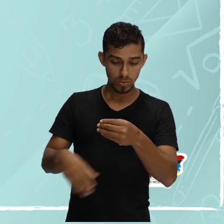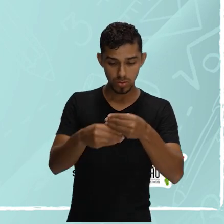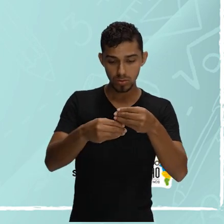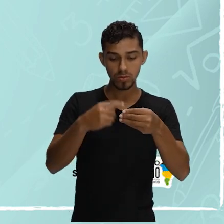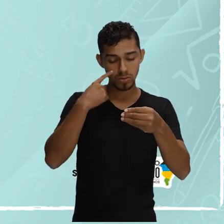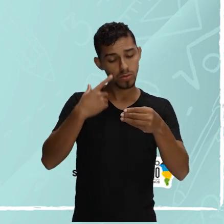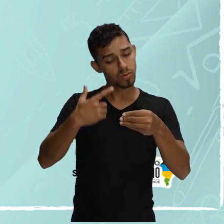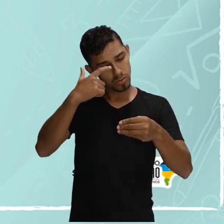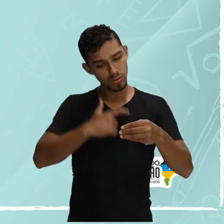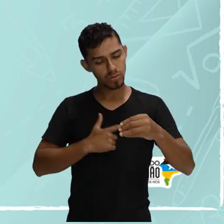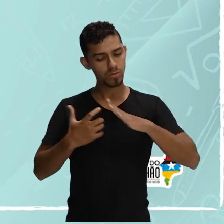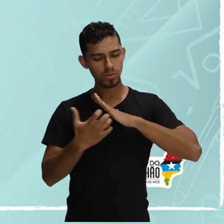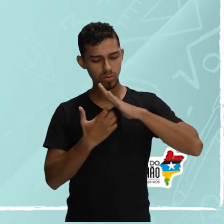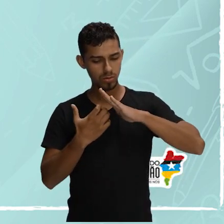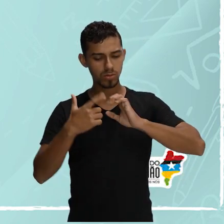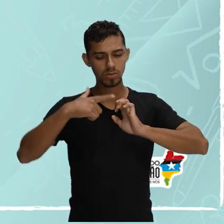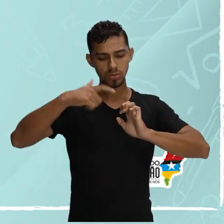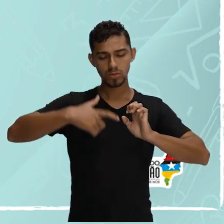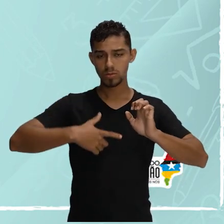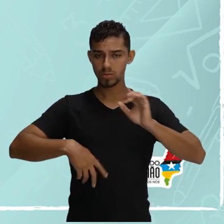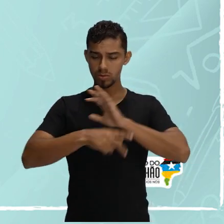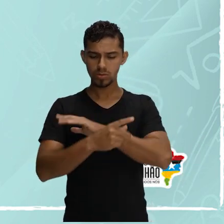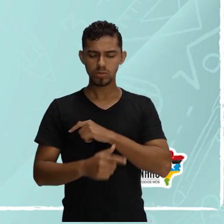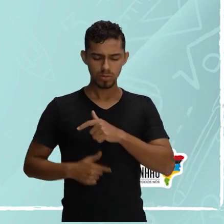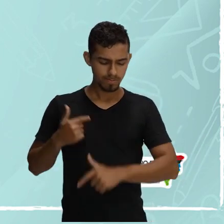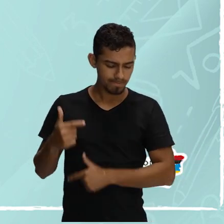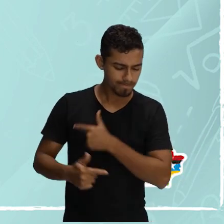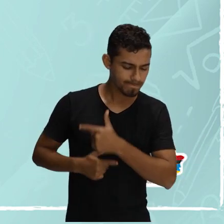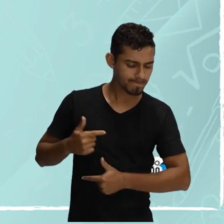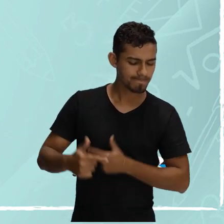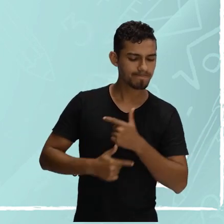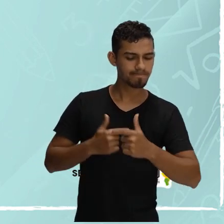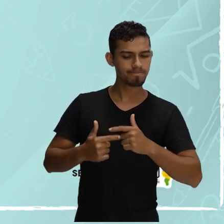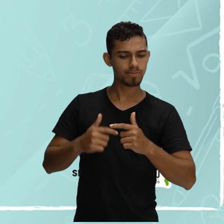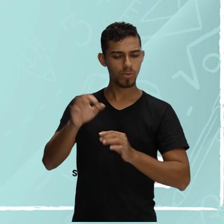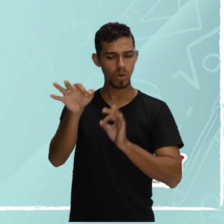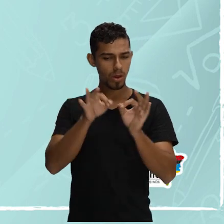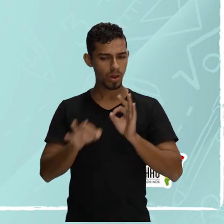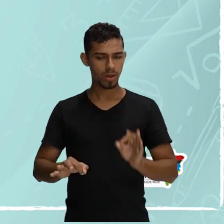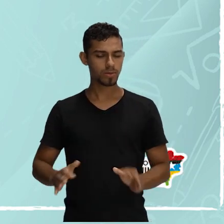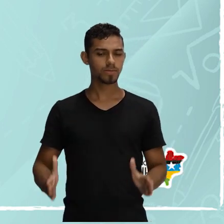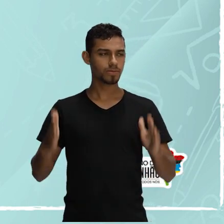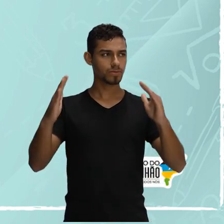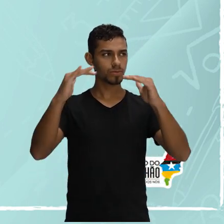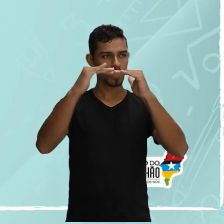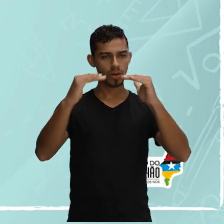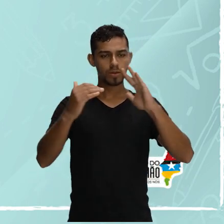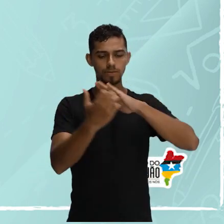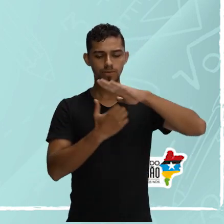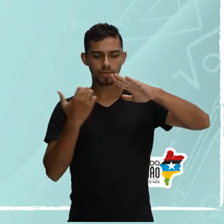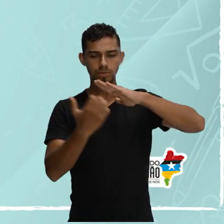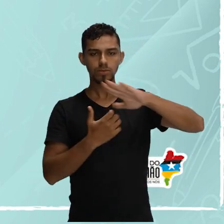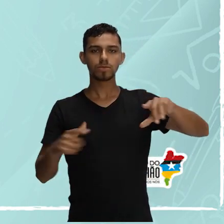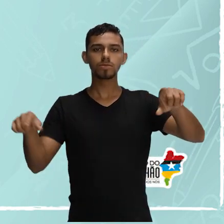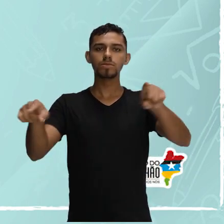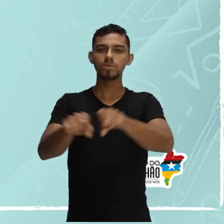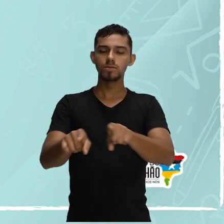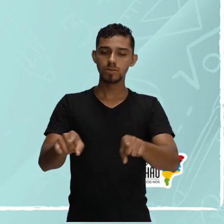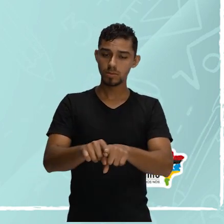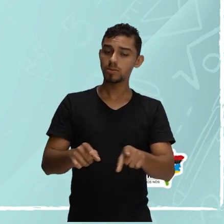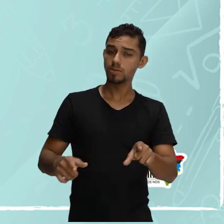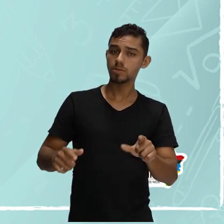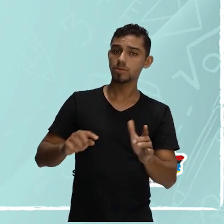uma conquista da pessoa que se dedicou para montar uma empresa e virou assim um empresário. Nesse caso, o